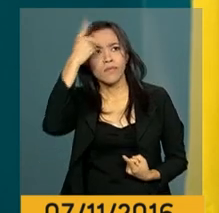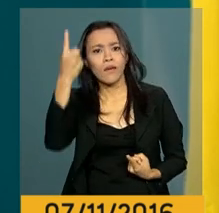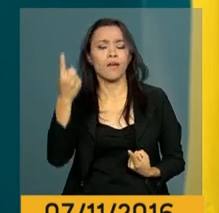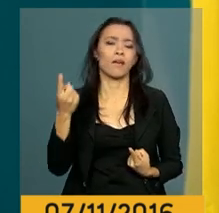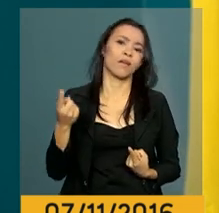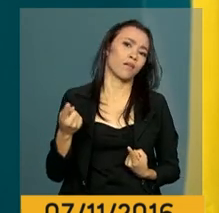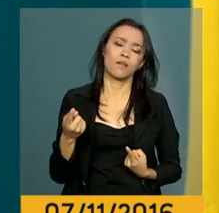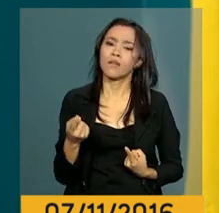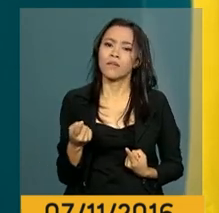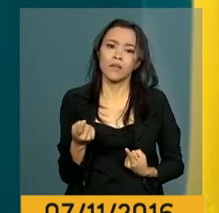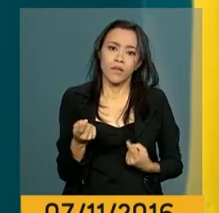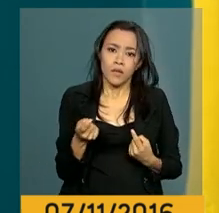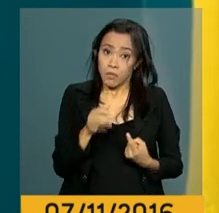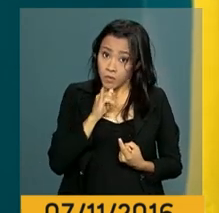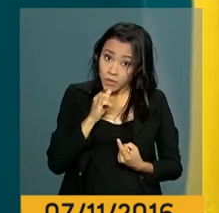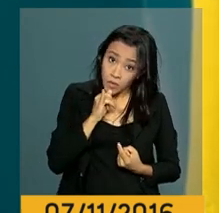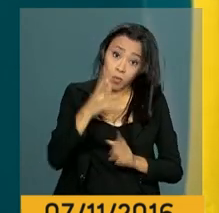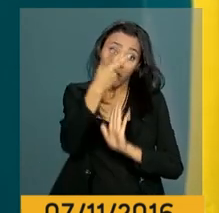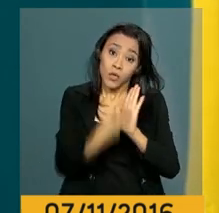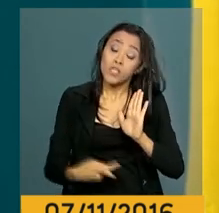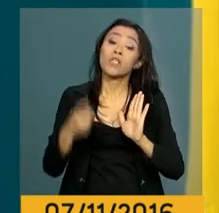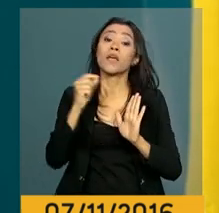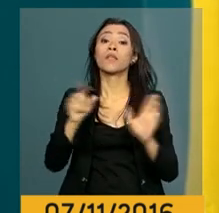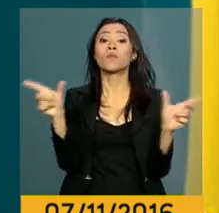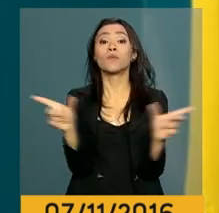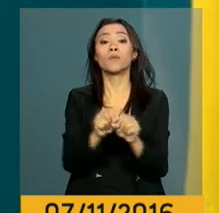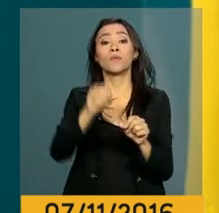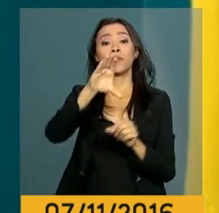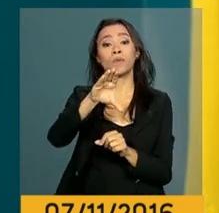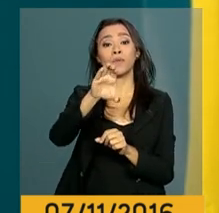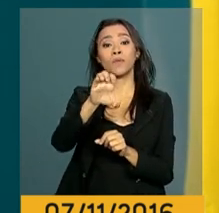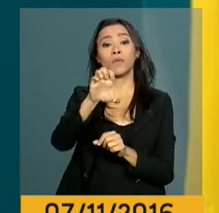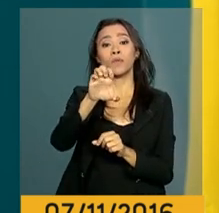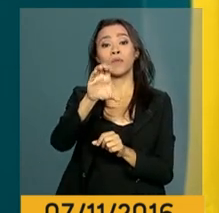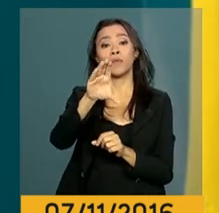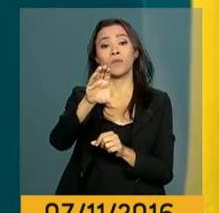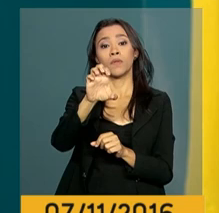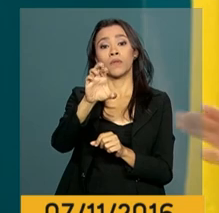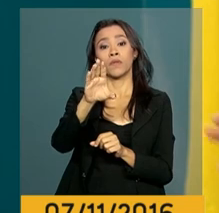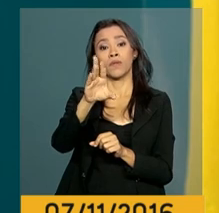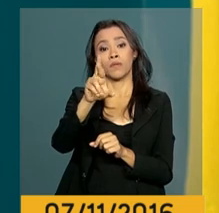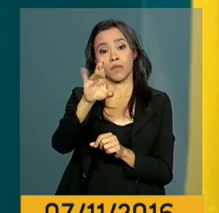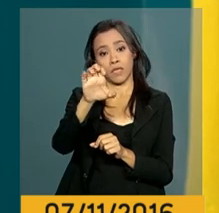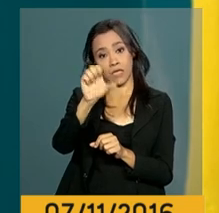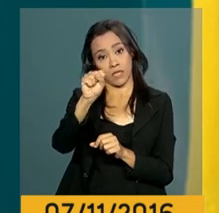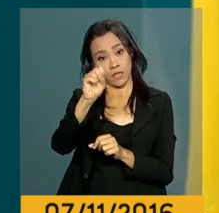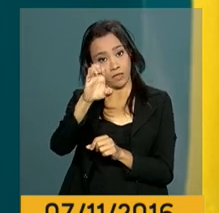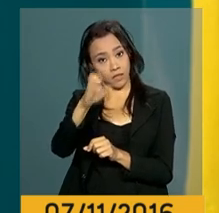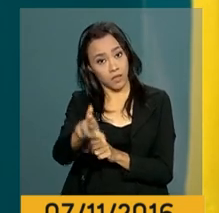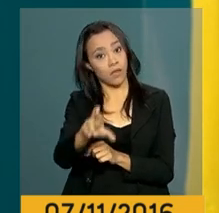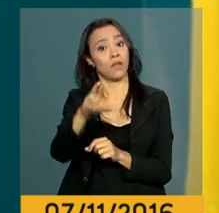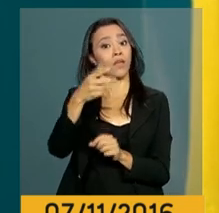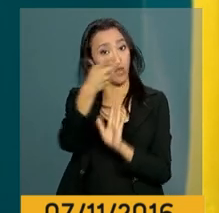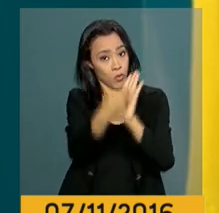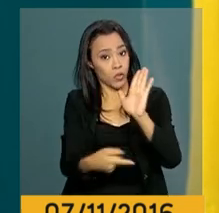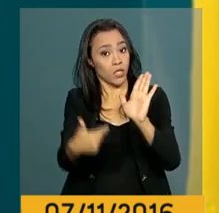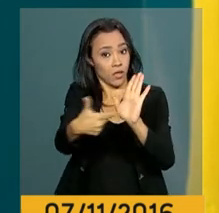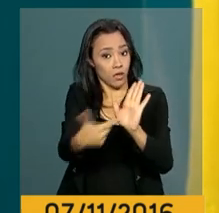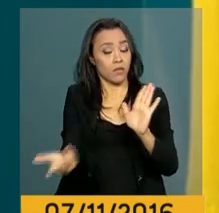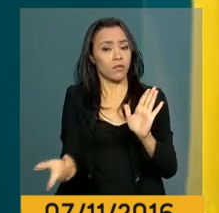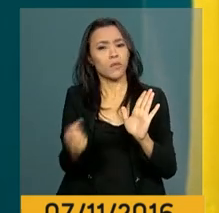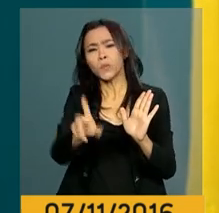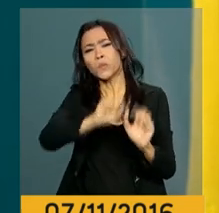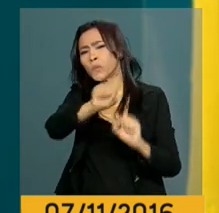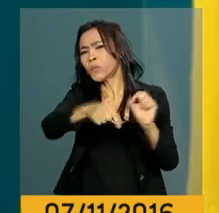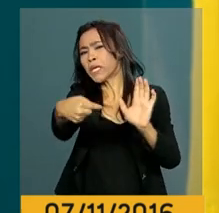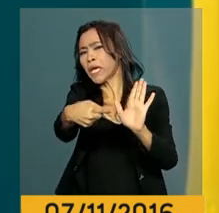o projeto Crescer, por exemplo, para não falar só de teto de gastos e de Previdência, temos o projeto Crescer, que